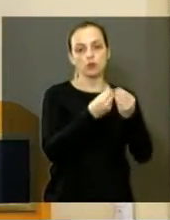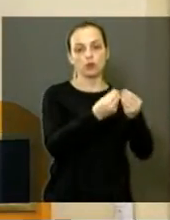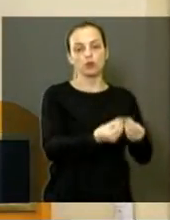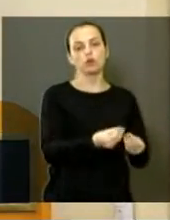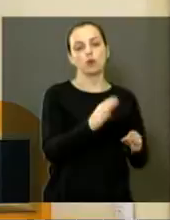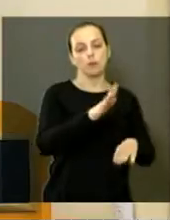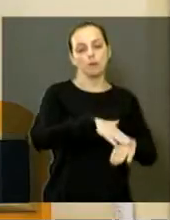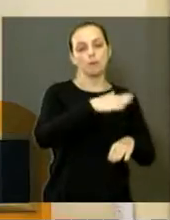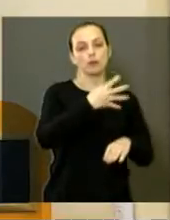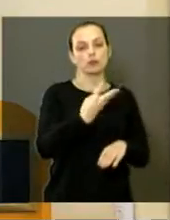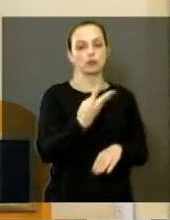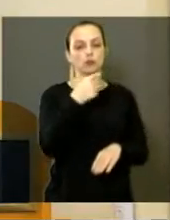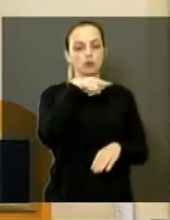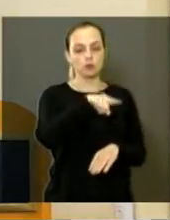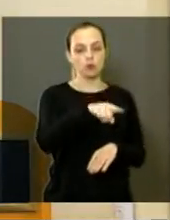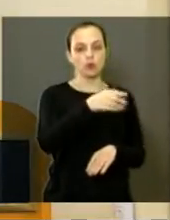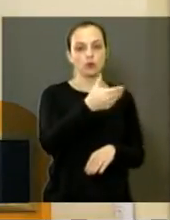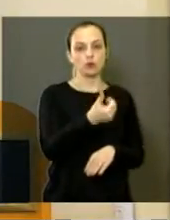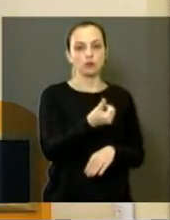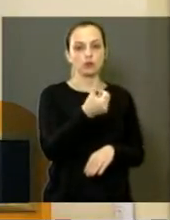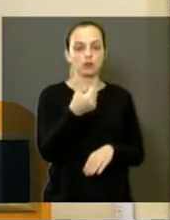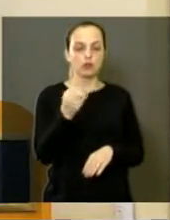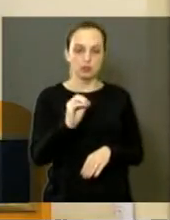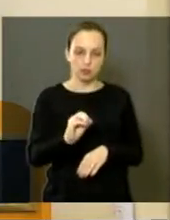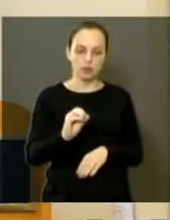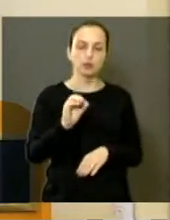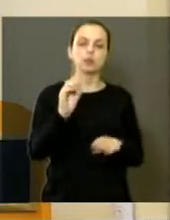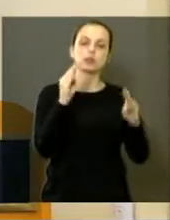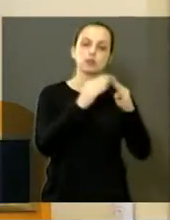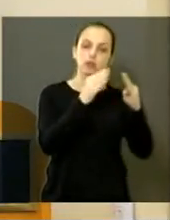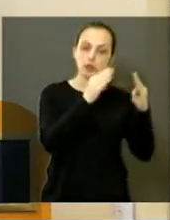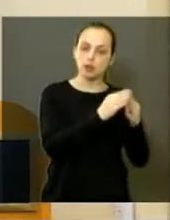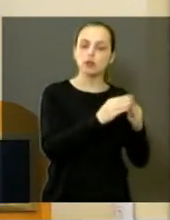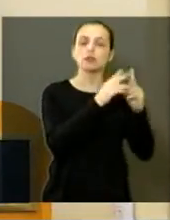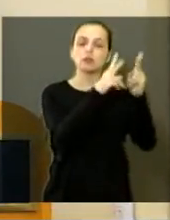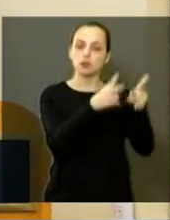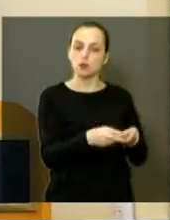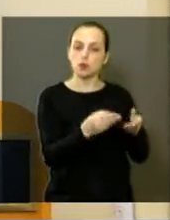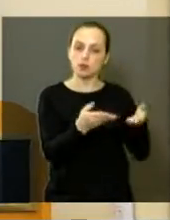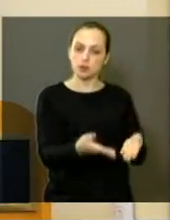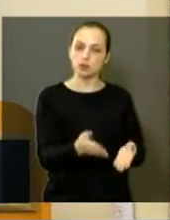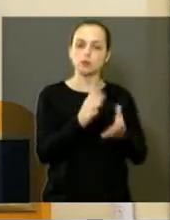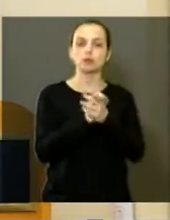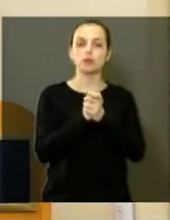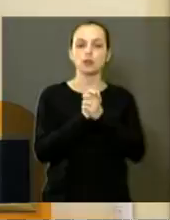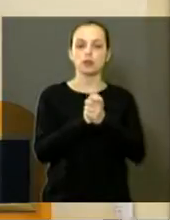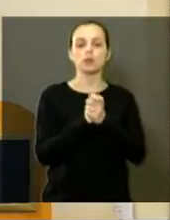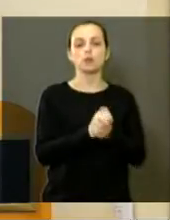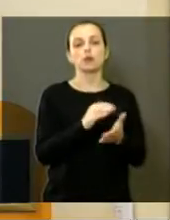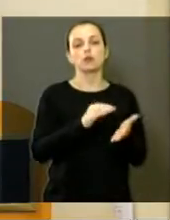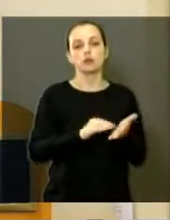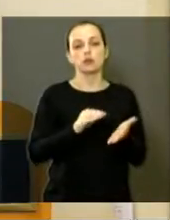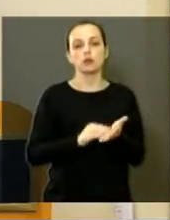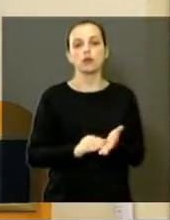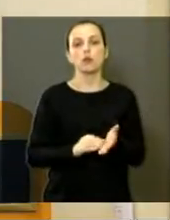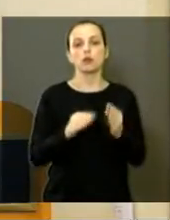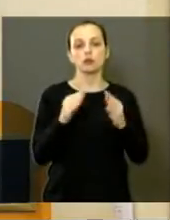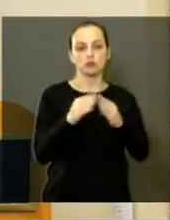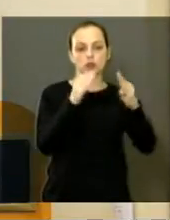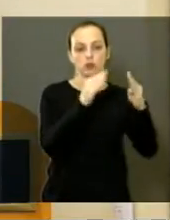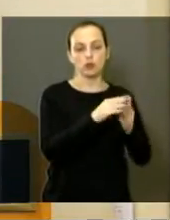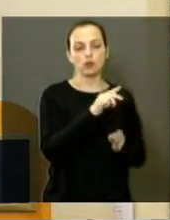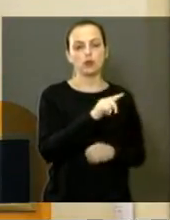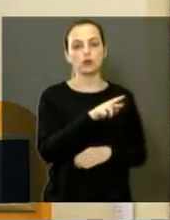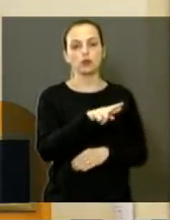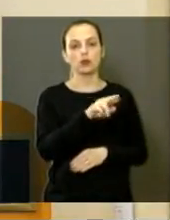de 4.600 residências desse porte. Então, parabenizar também o secretário da Habitação, Rodrigo Garcia, que